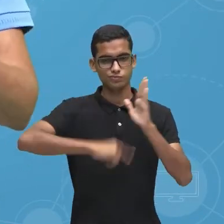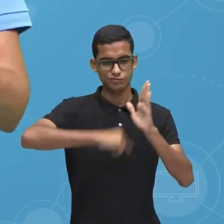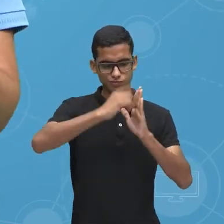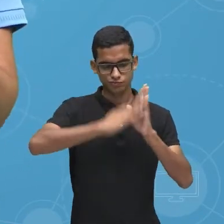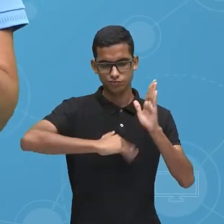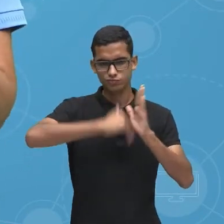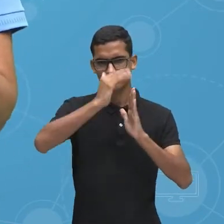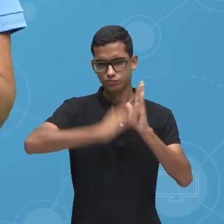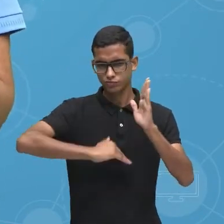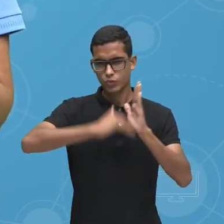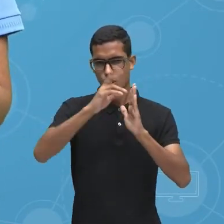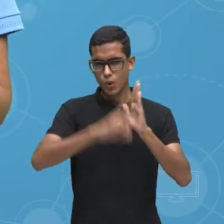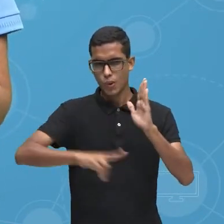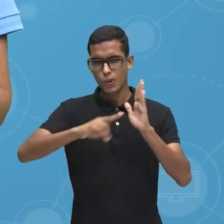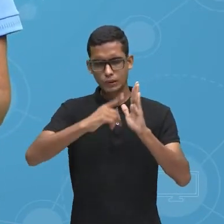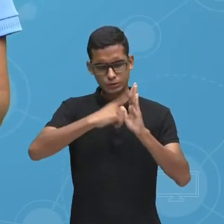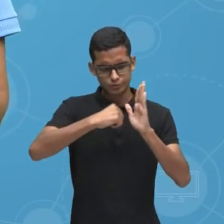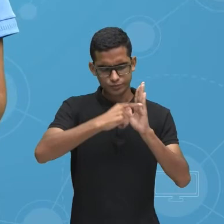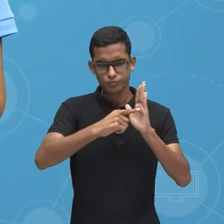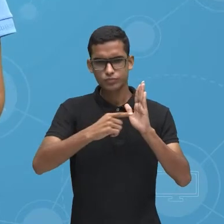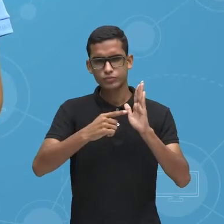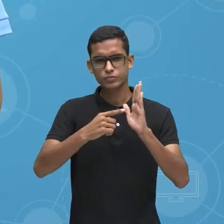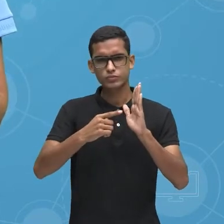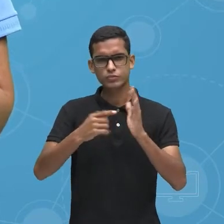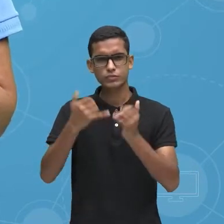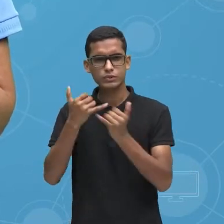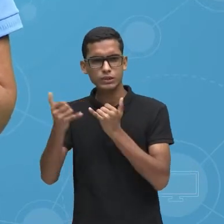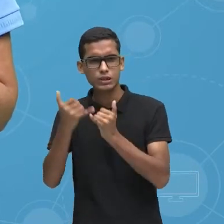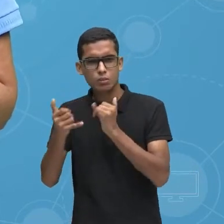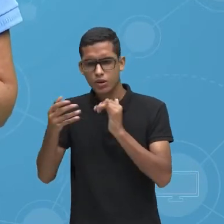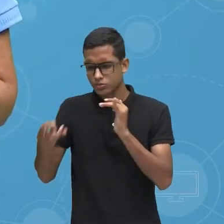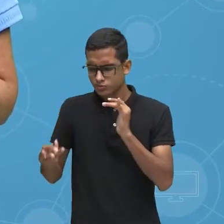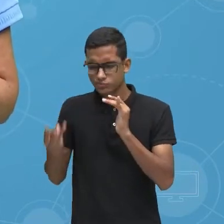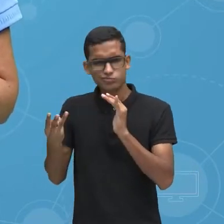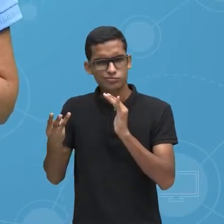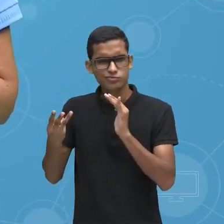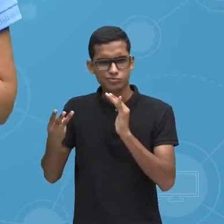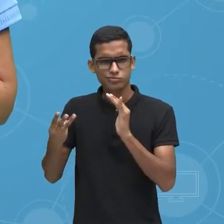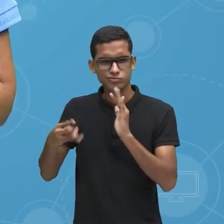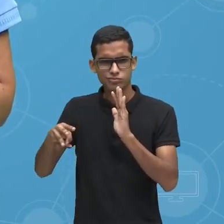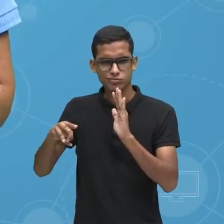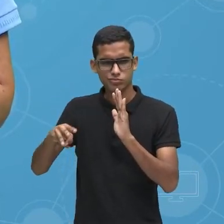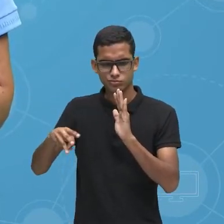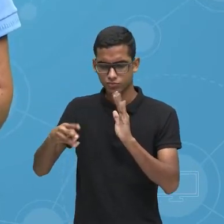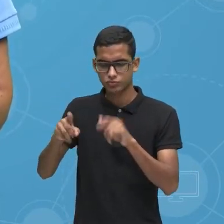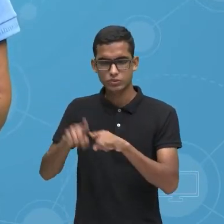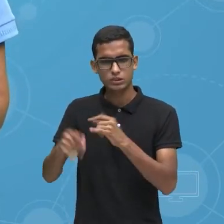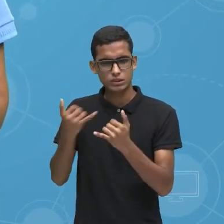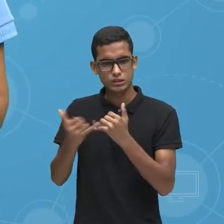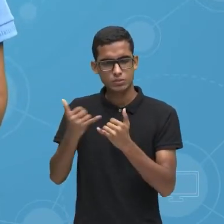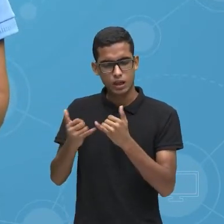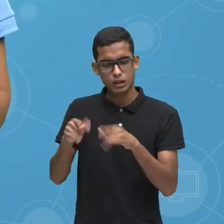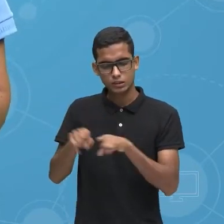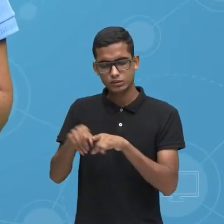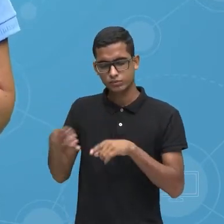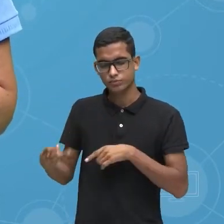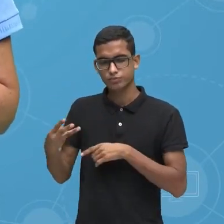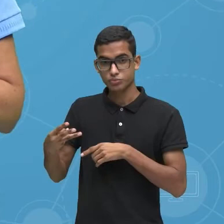mais ou menos no mesmo material do garfo, certo? Então, o artista ele